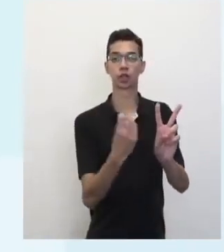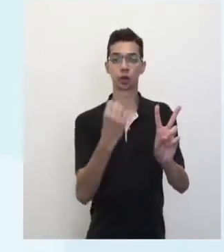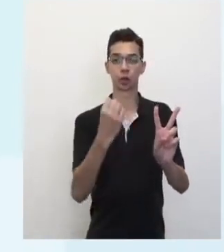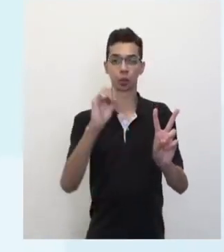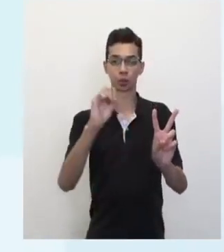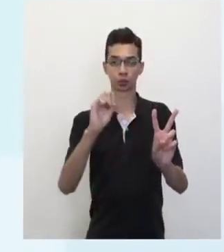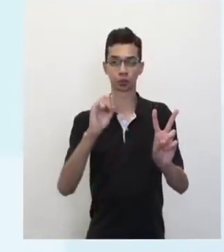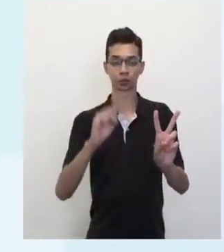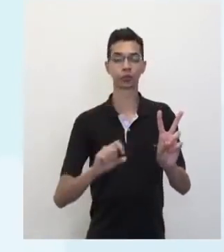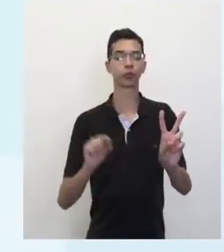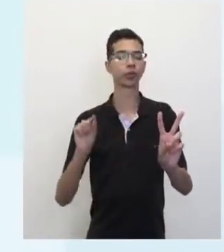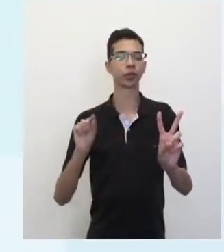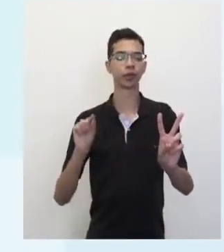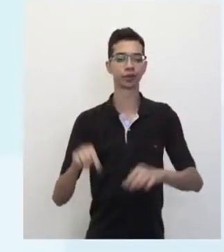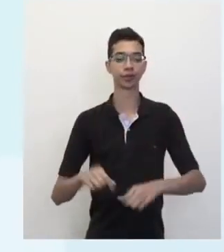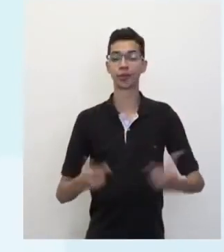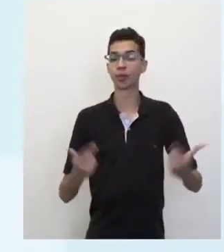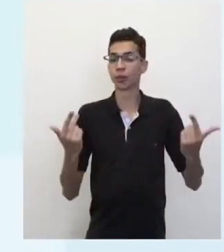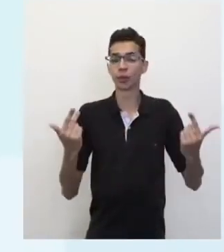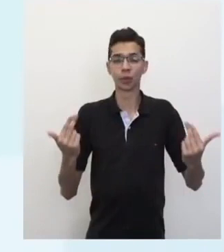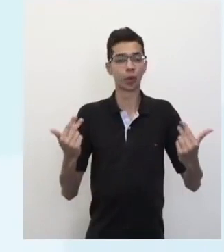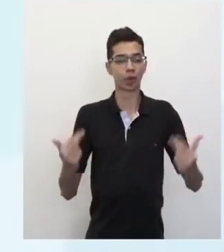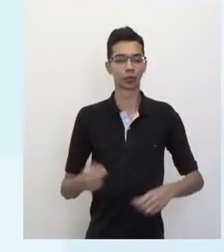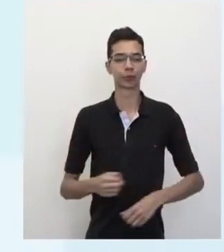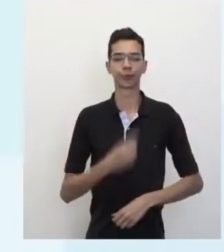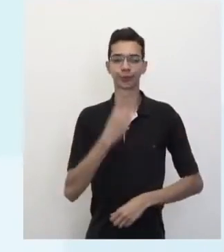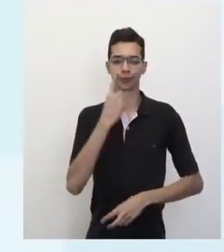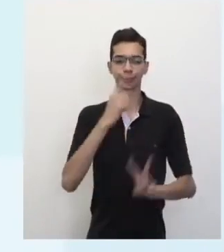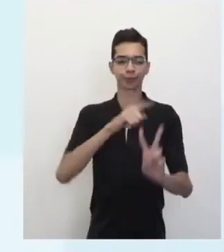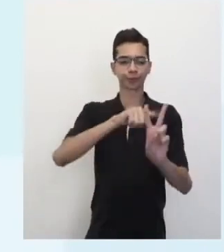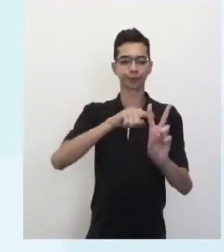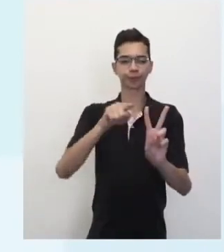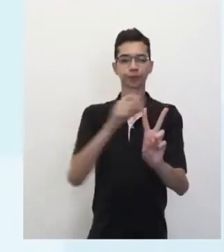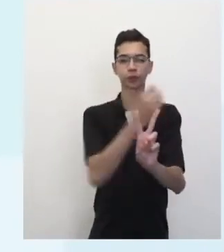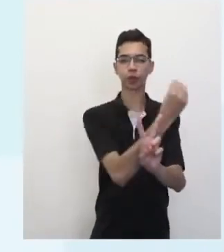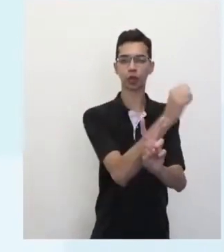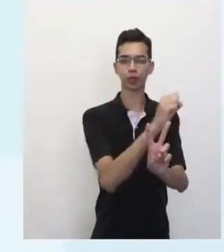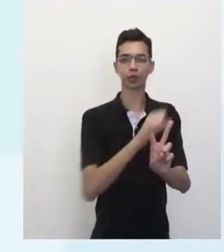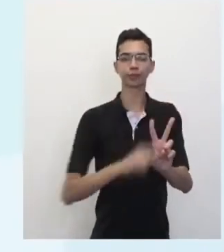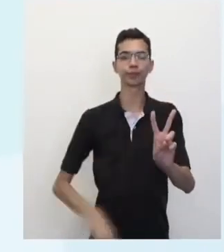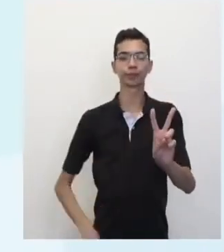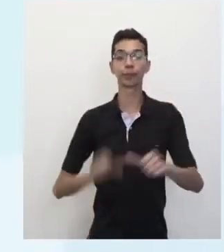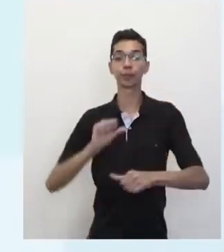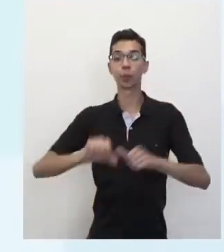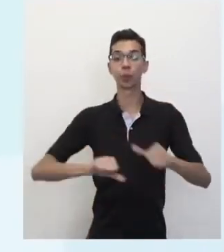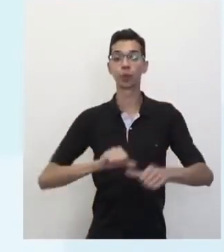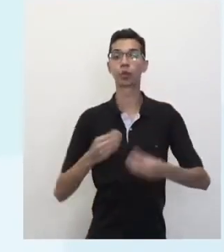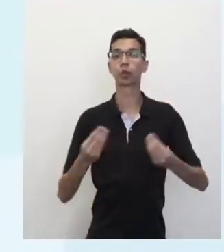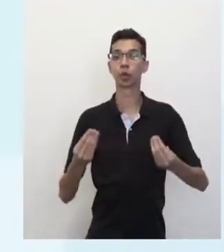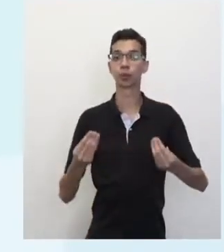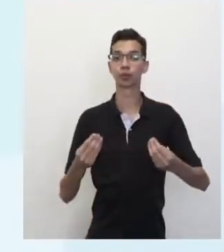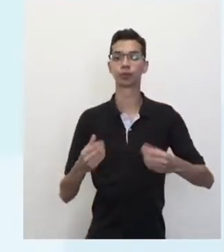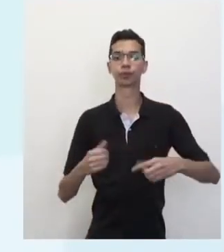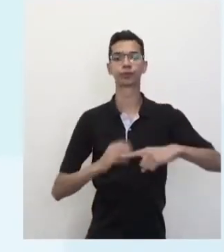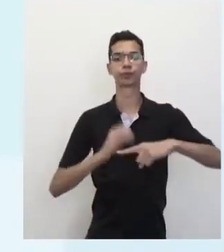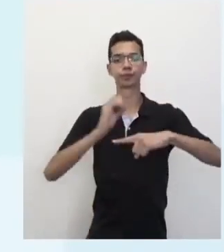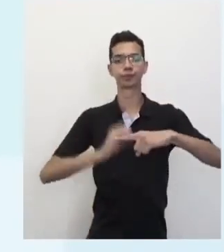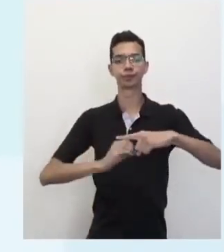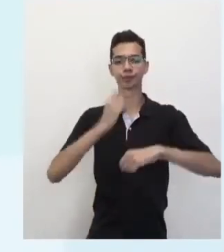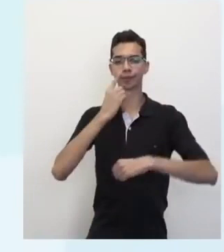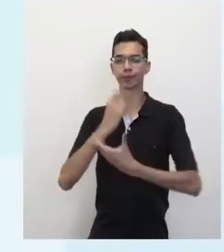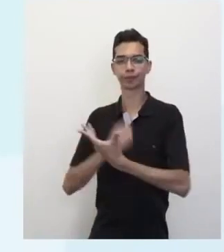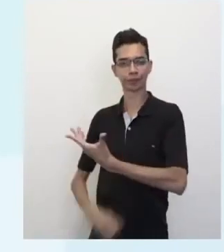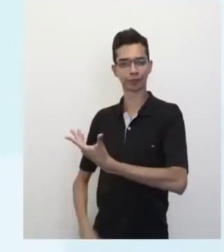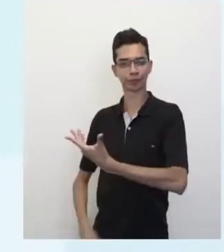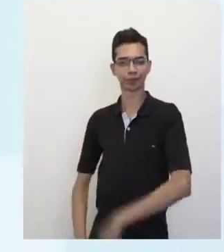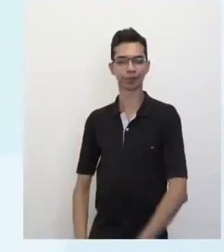transformar esta raiz aqui, ó, numa potência. A gente costuma dizer que a radiciação é